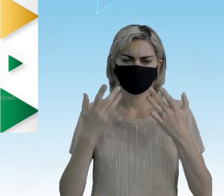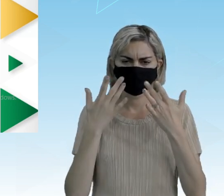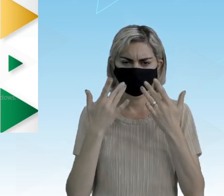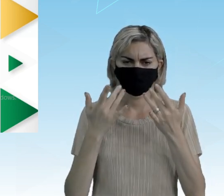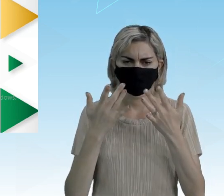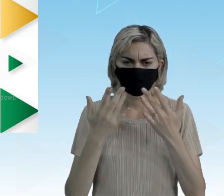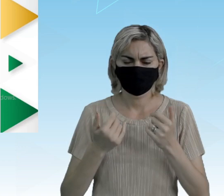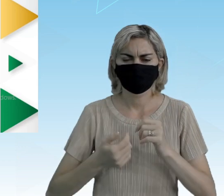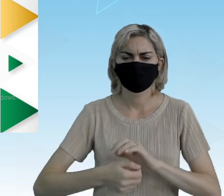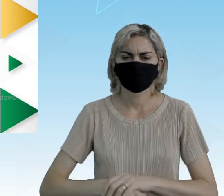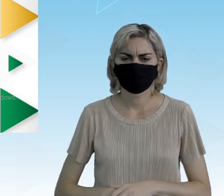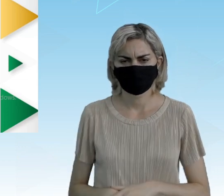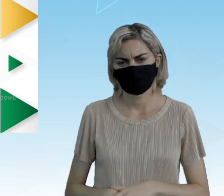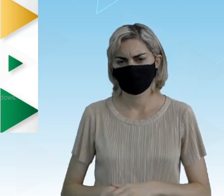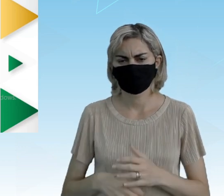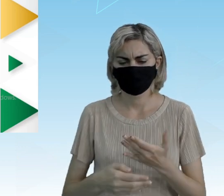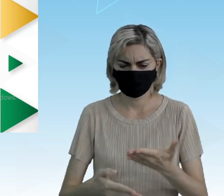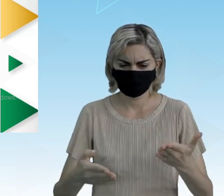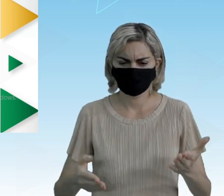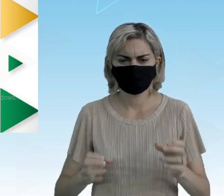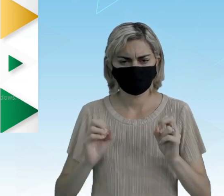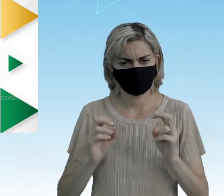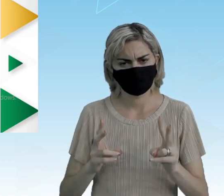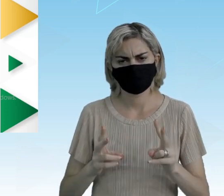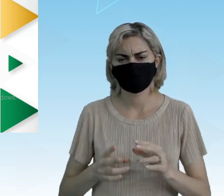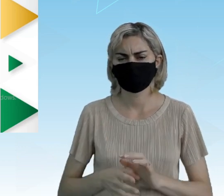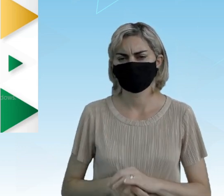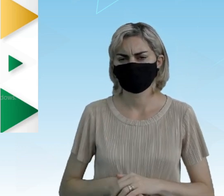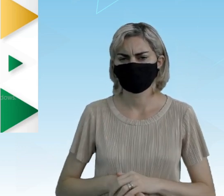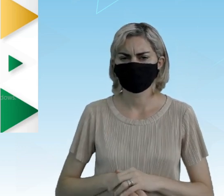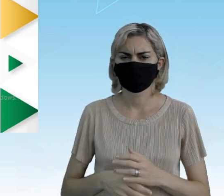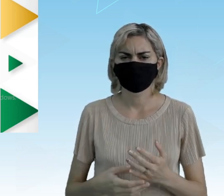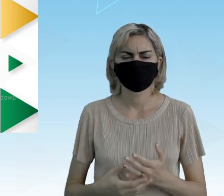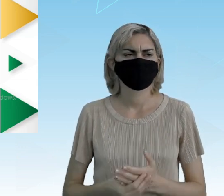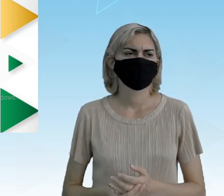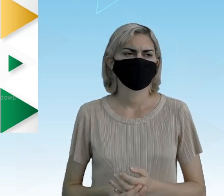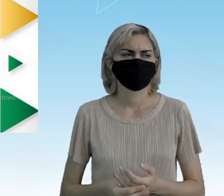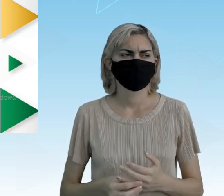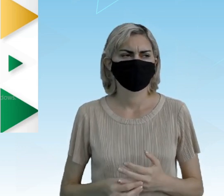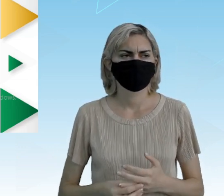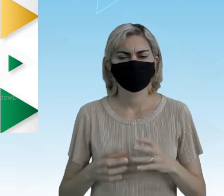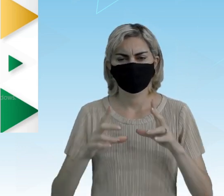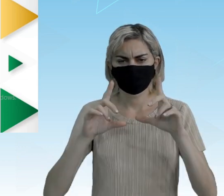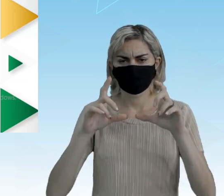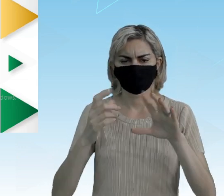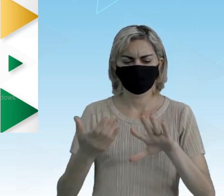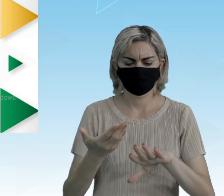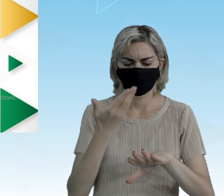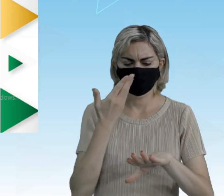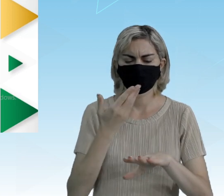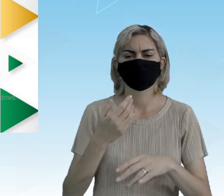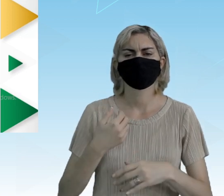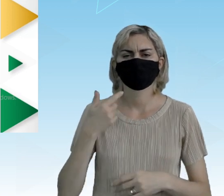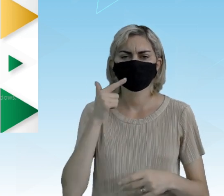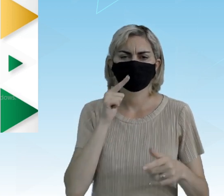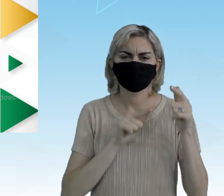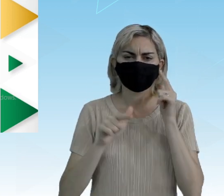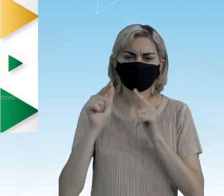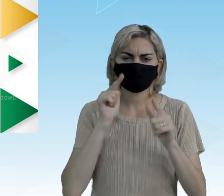teatrais, ok? Então, vamos lá. Eu trouxe essas fotos aí para que vocês